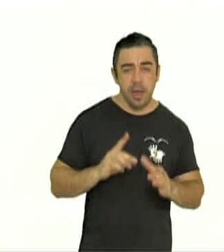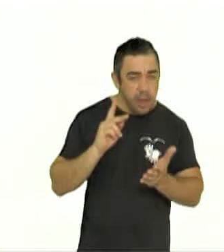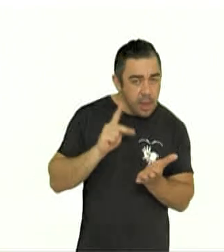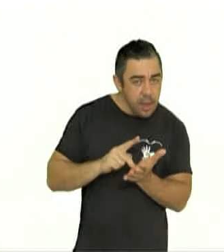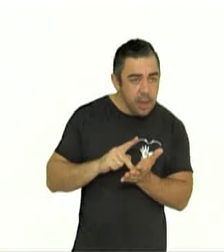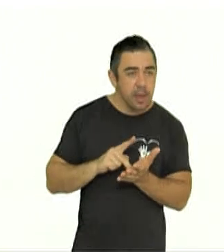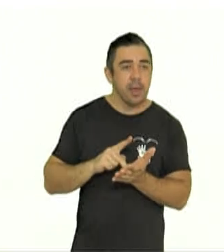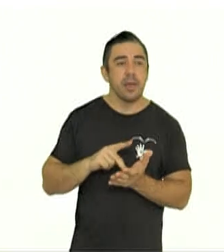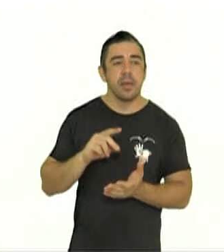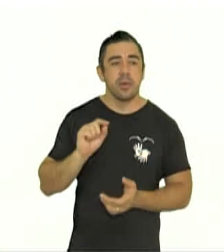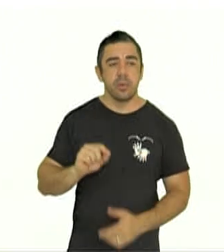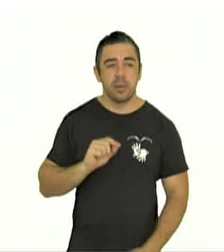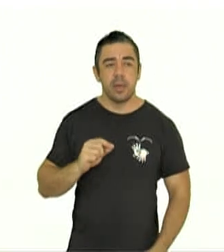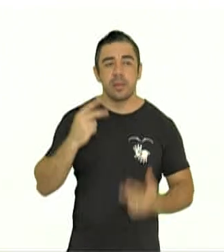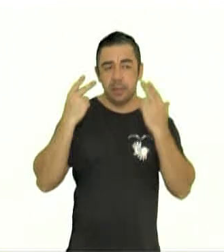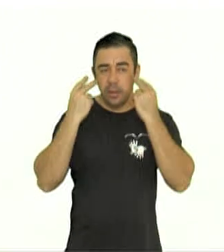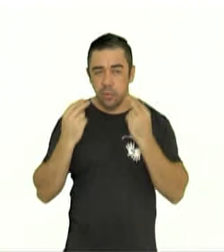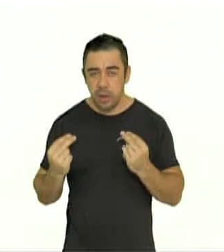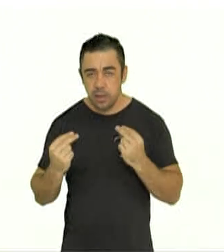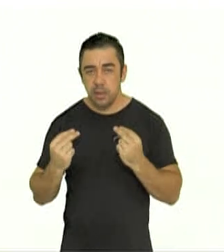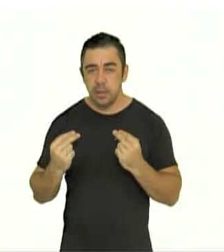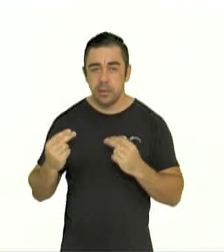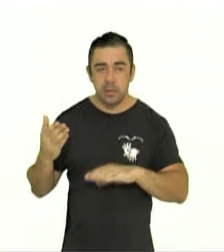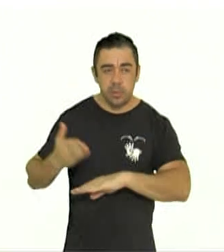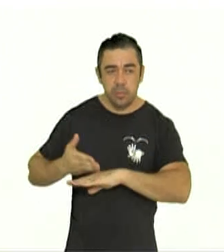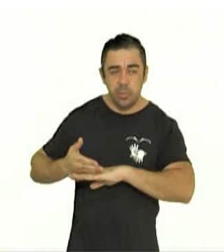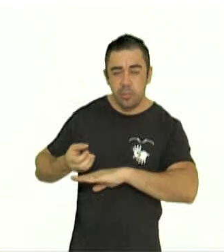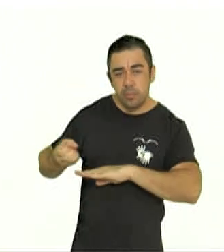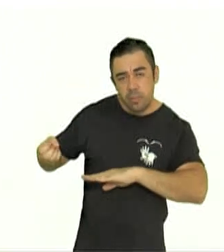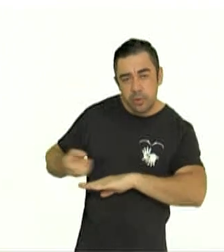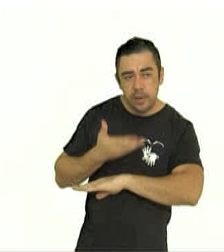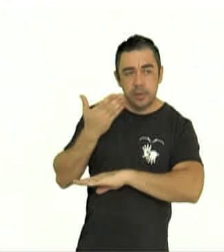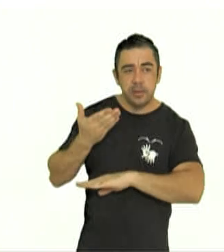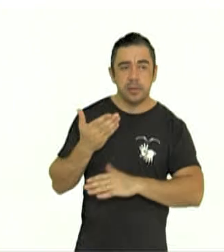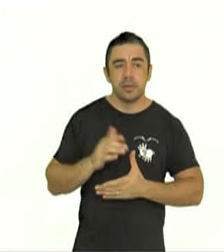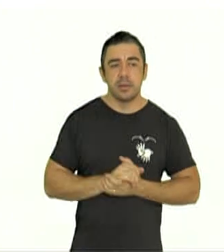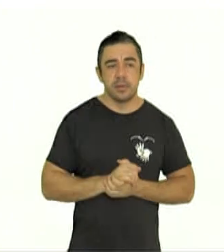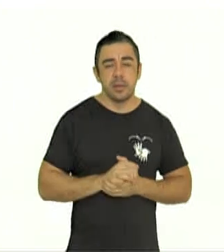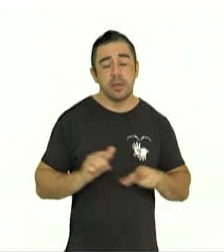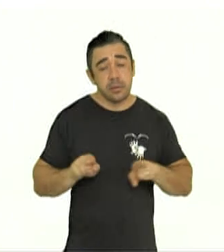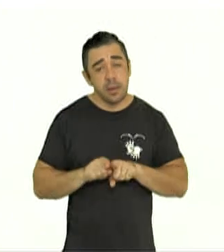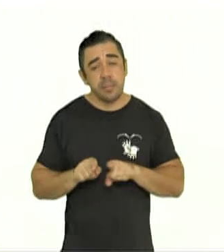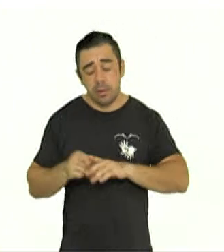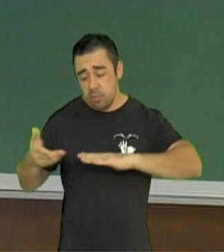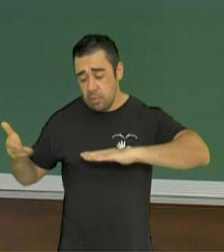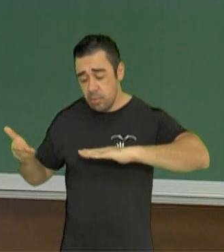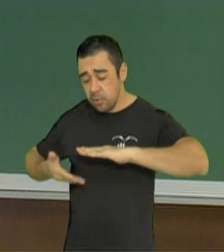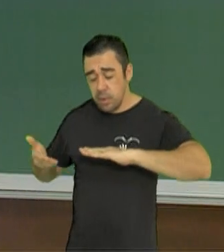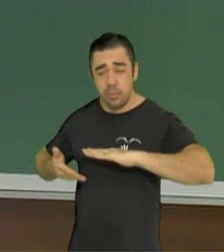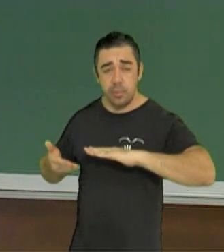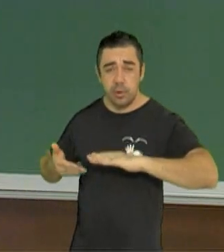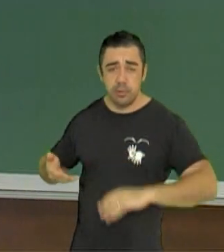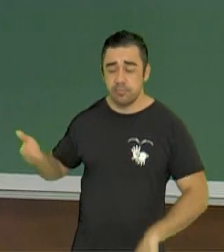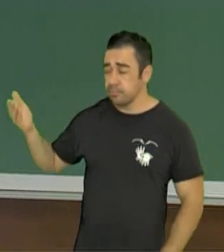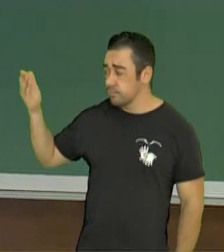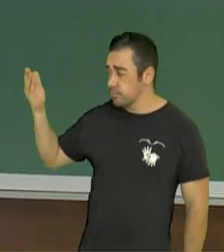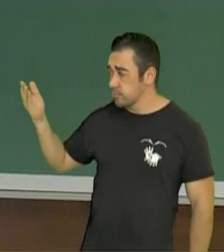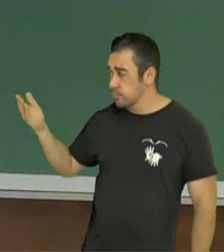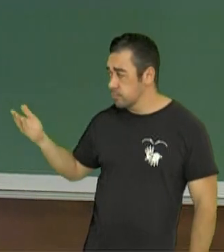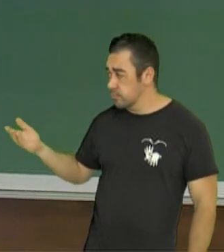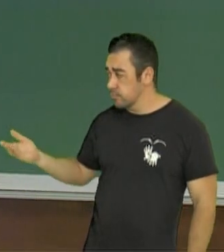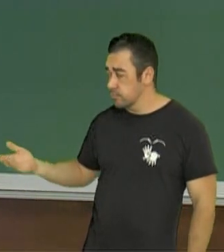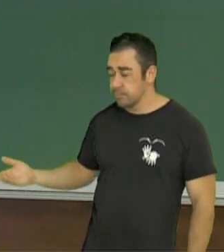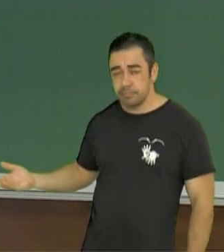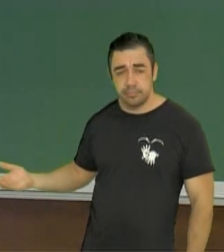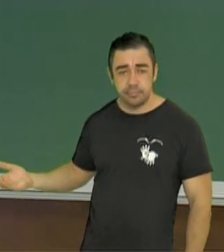romance romântico, que a gente vai estudar na segunda série, o realista também, naturalista, o modernista e